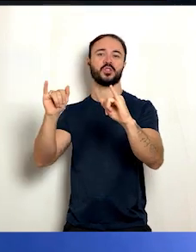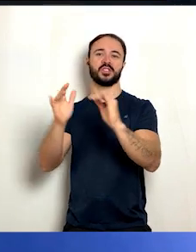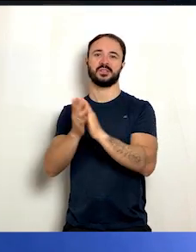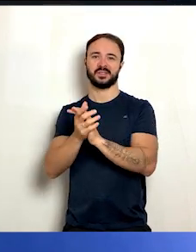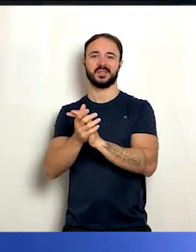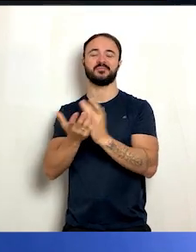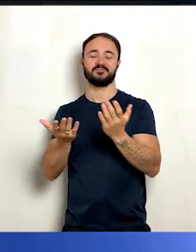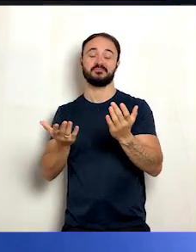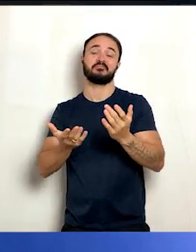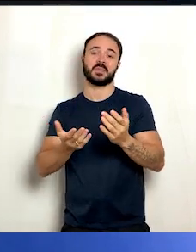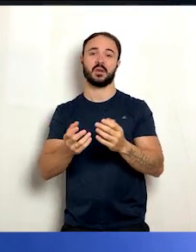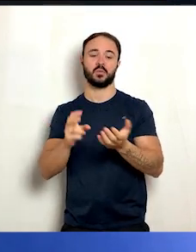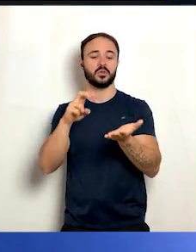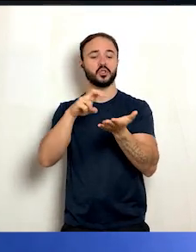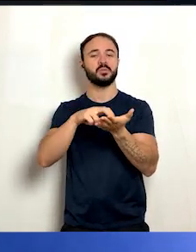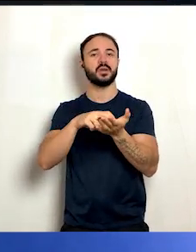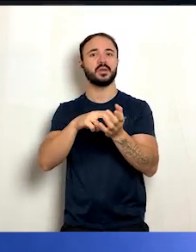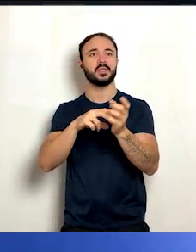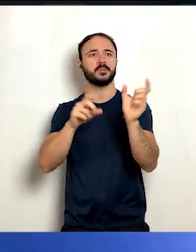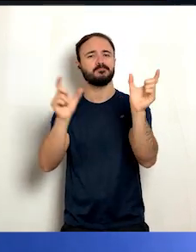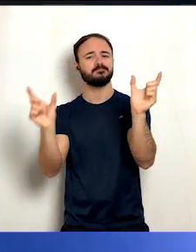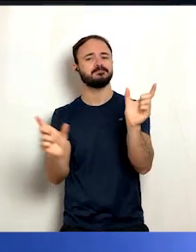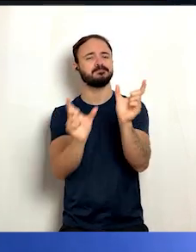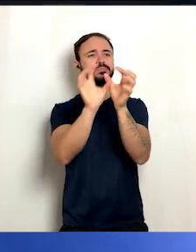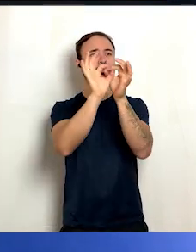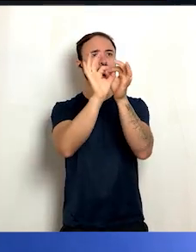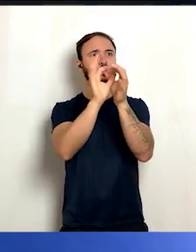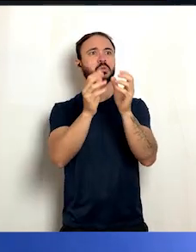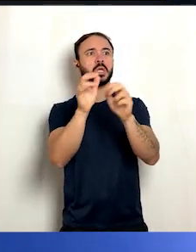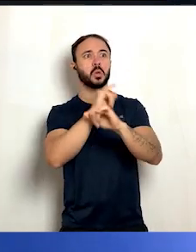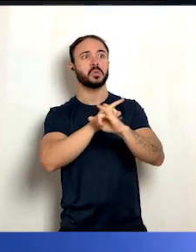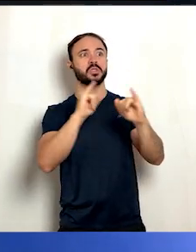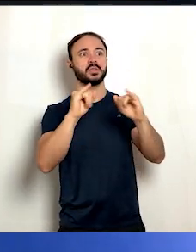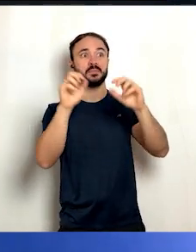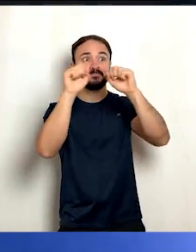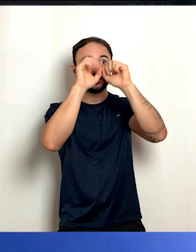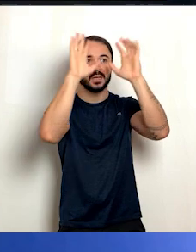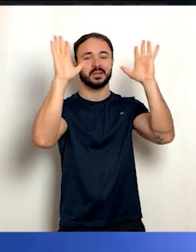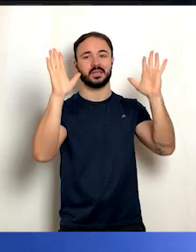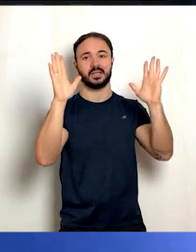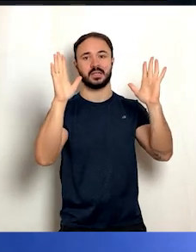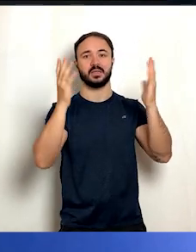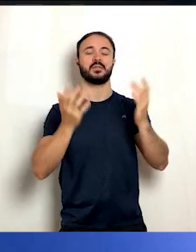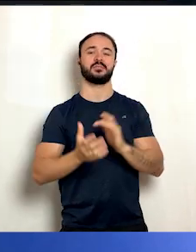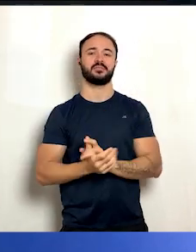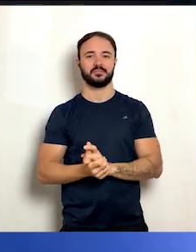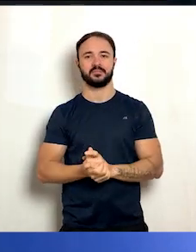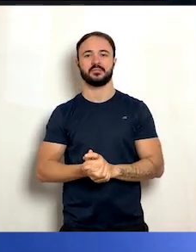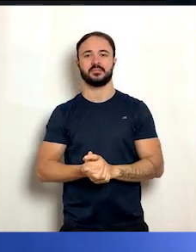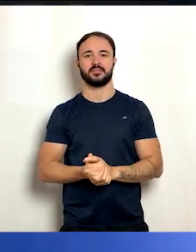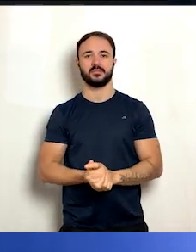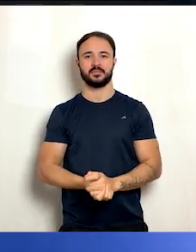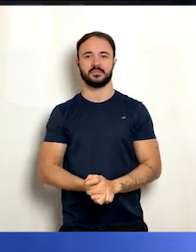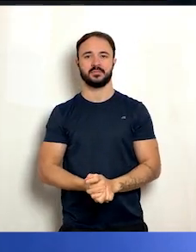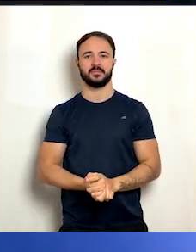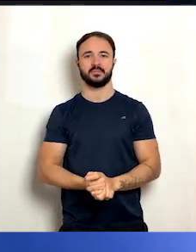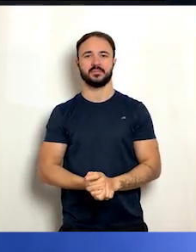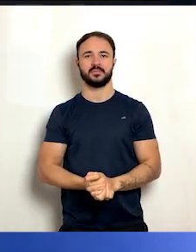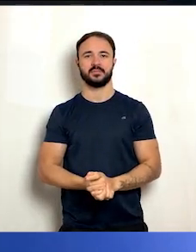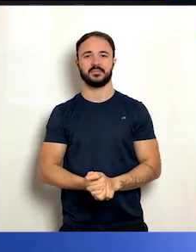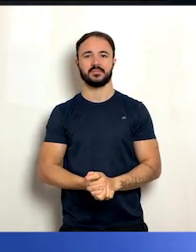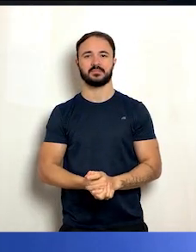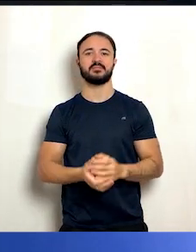de manhã complementa o sentido da palavra notícia. Portanto, ele não é objeto, é um complemento de